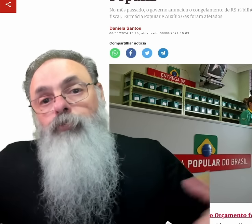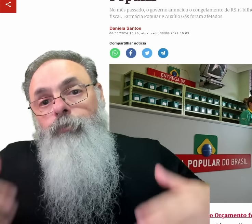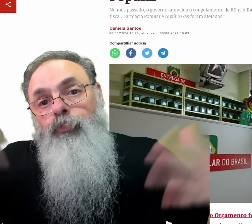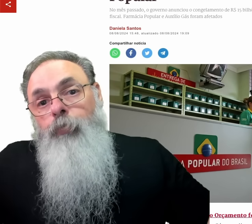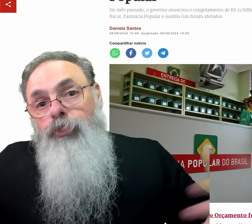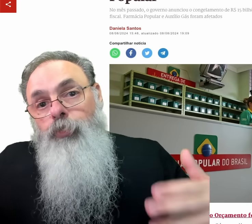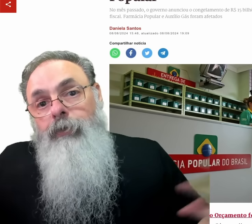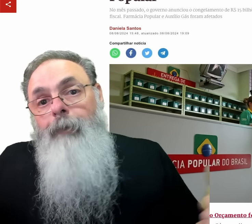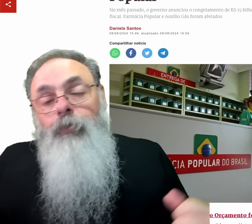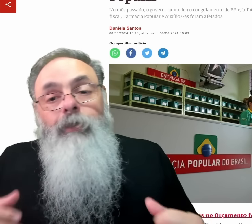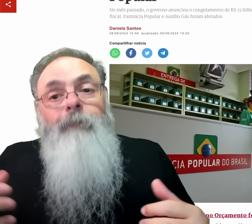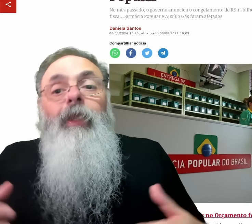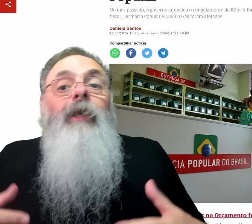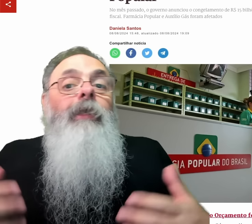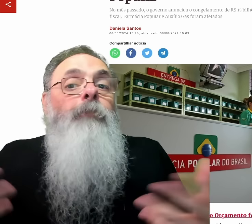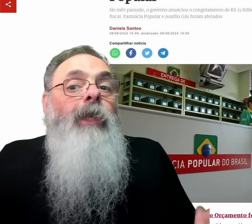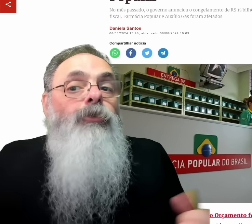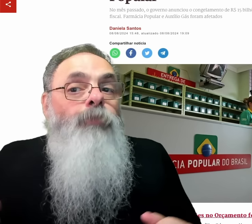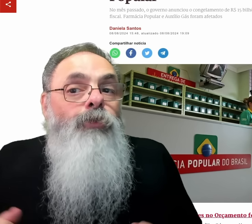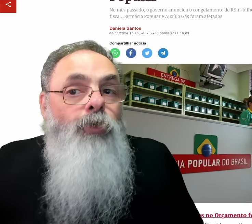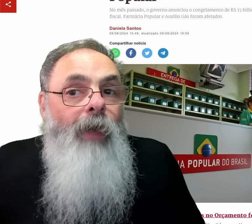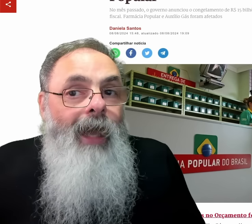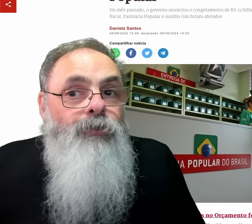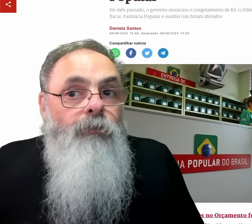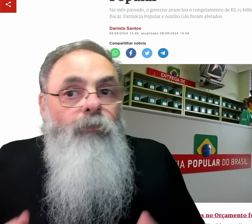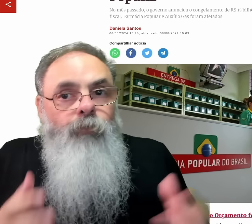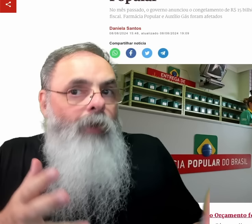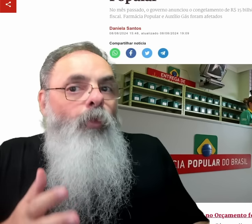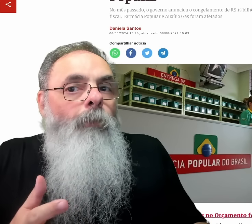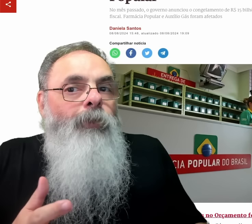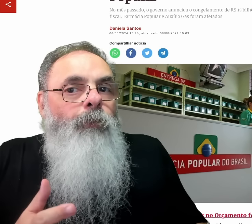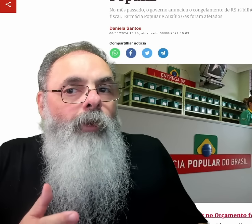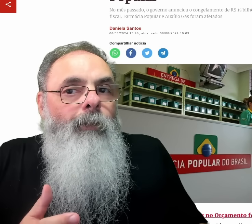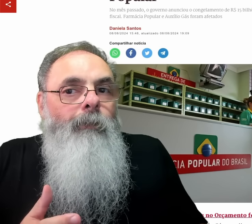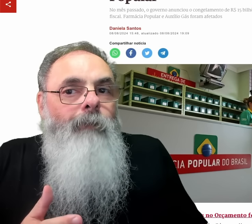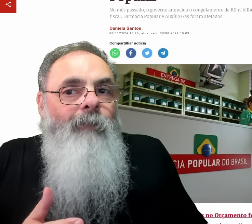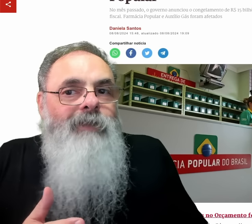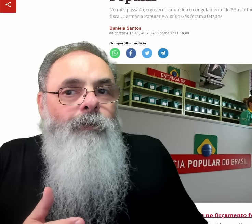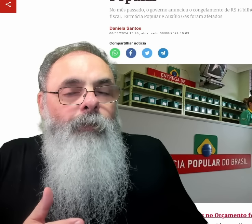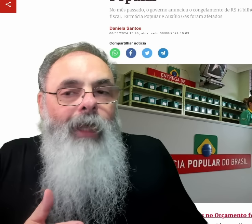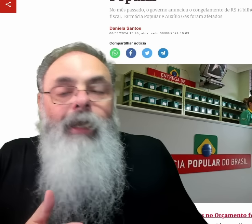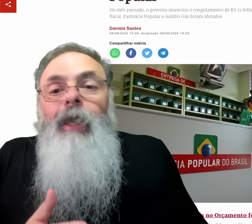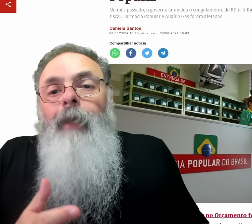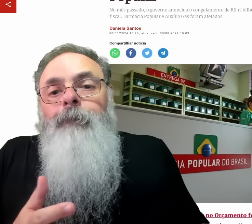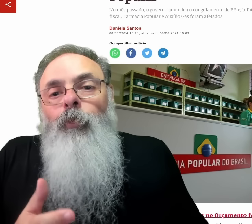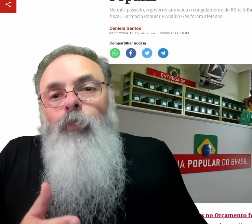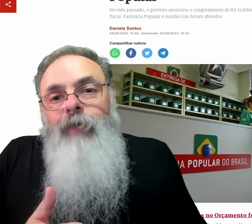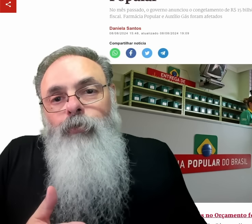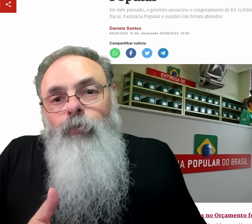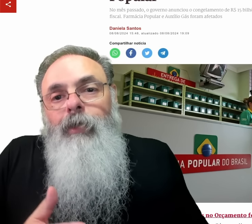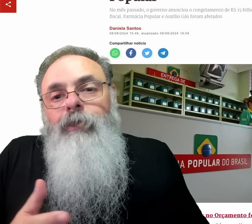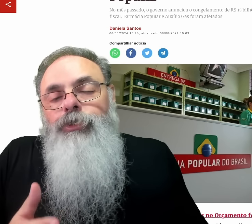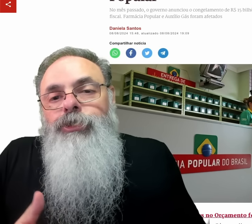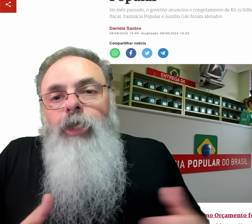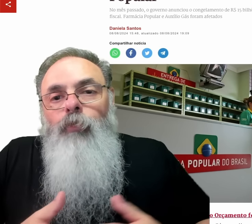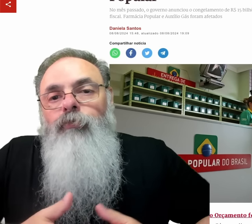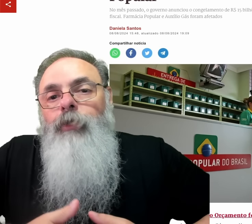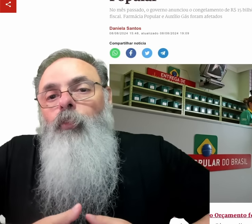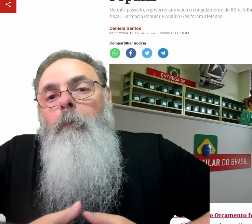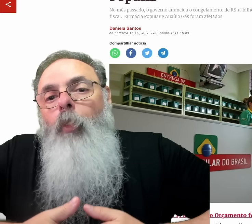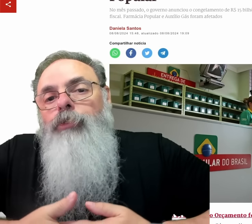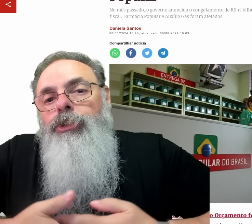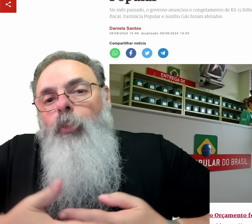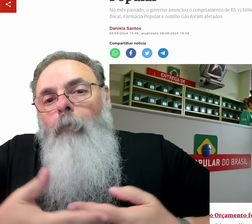né explodiu o débito né E por que que explodiu o gasto não foi a culpa do programa farmácia popular é porque o governo Lula encheu o